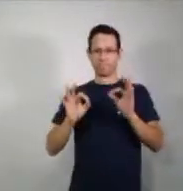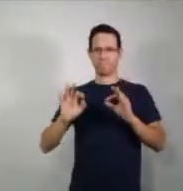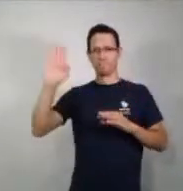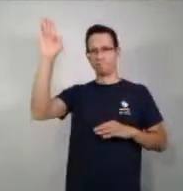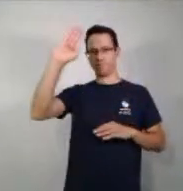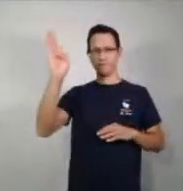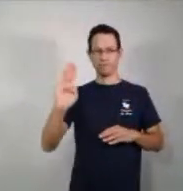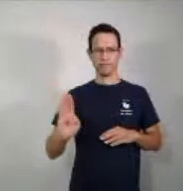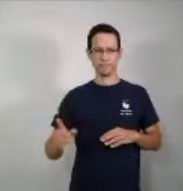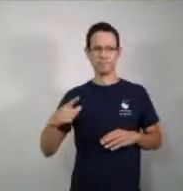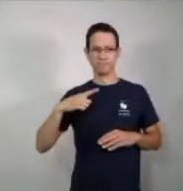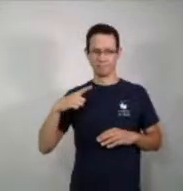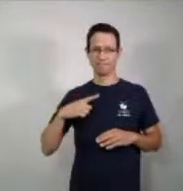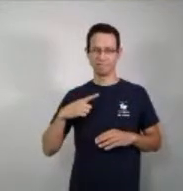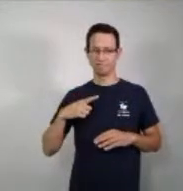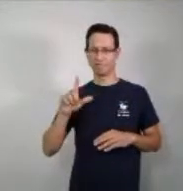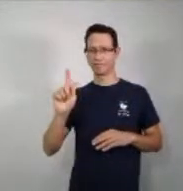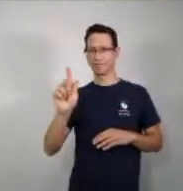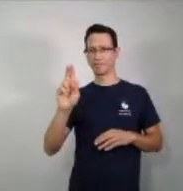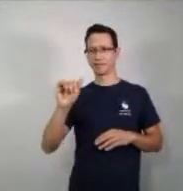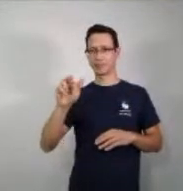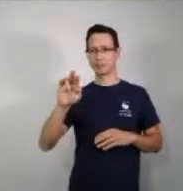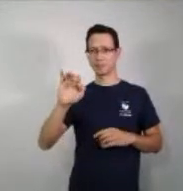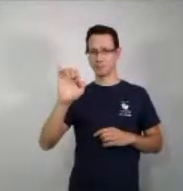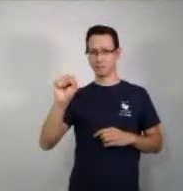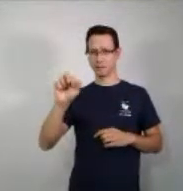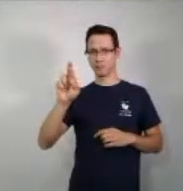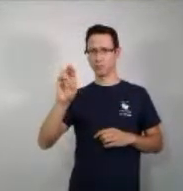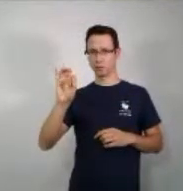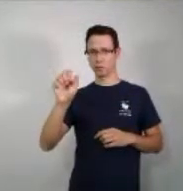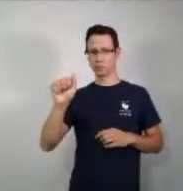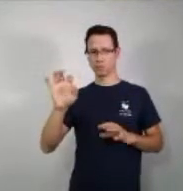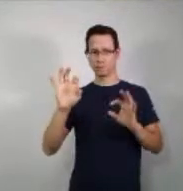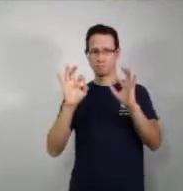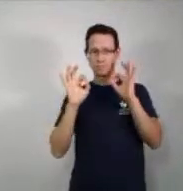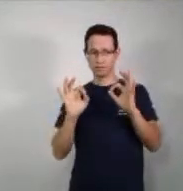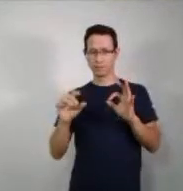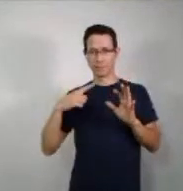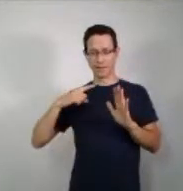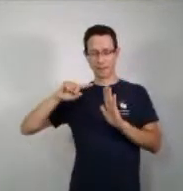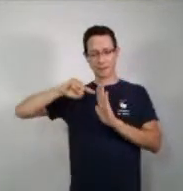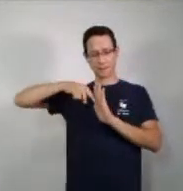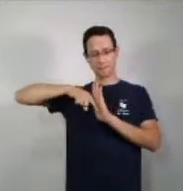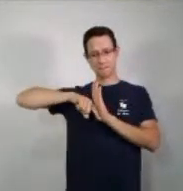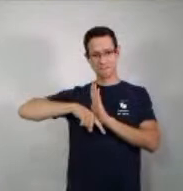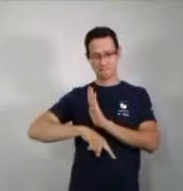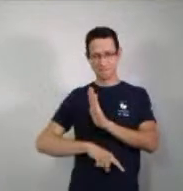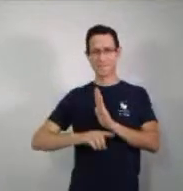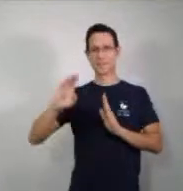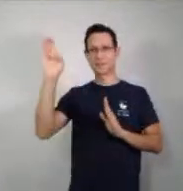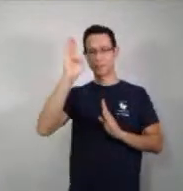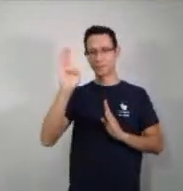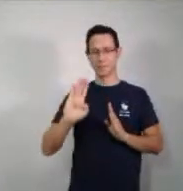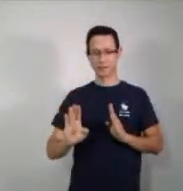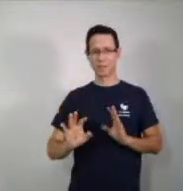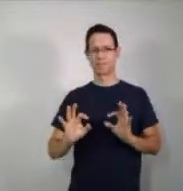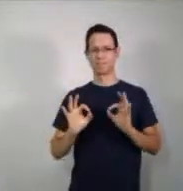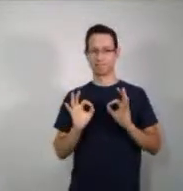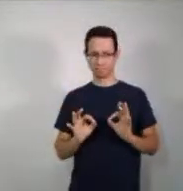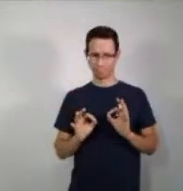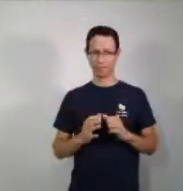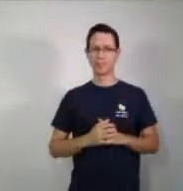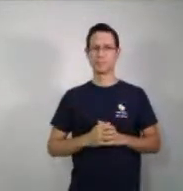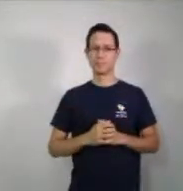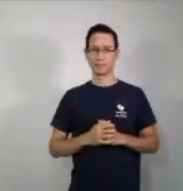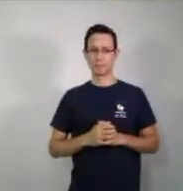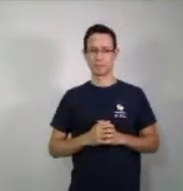a literatura do Guimarães Rosa é isso, é um Brasil, né, muito profundo, e eu acho que isso também é muito determinante.